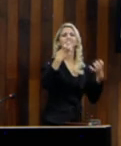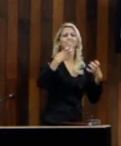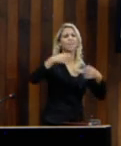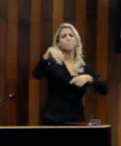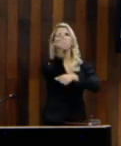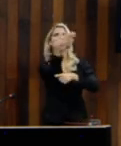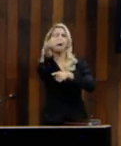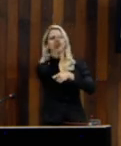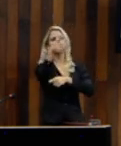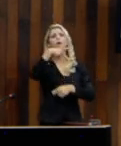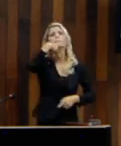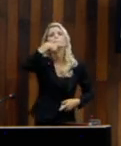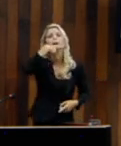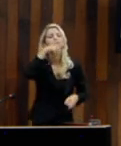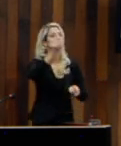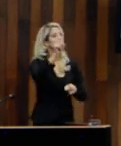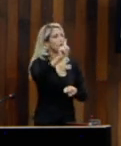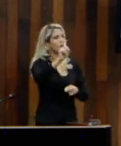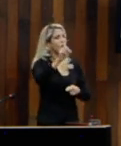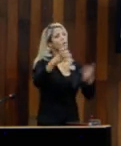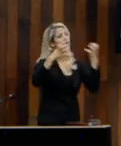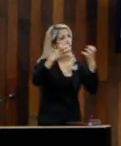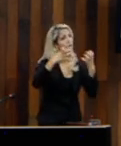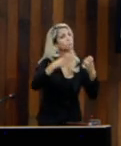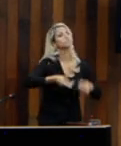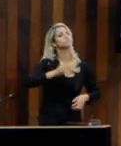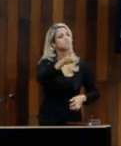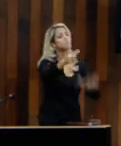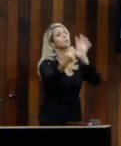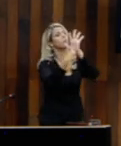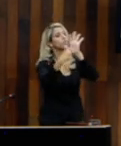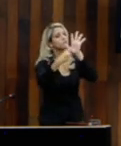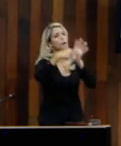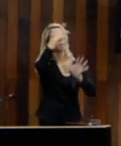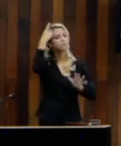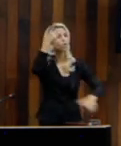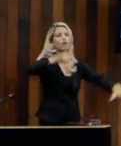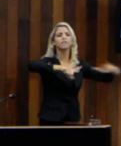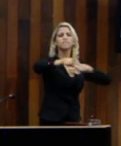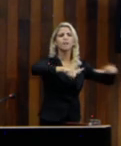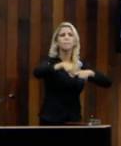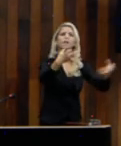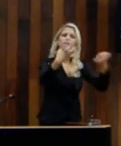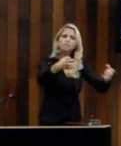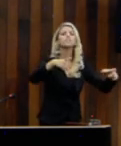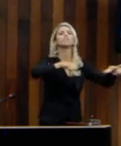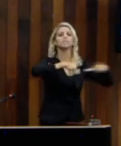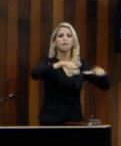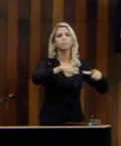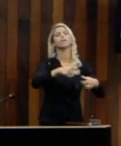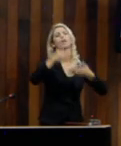de partido. Nós estamos levantando bandeira do trabalhador. Que está ali tirando.